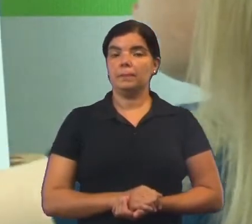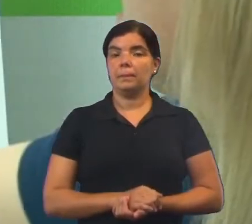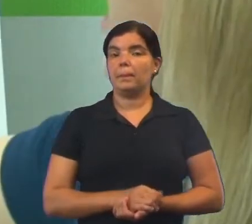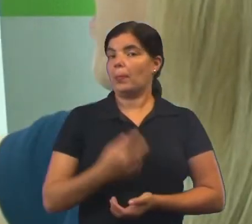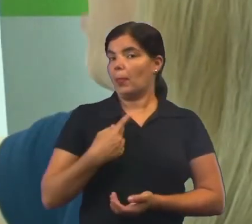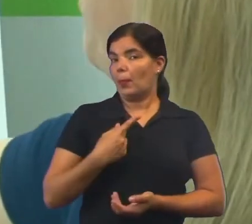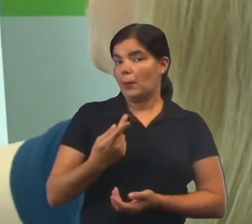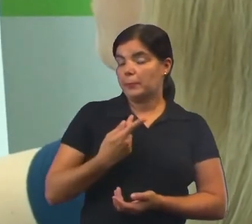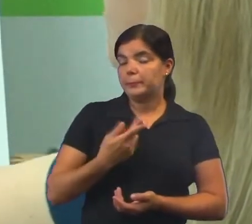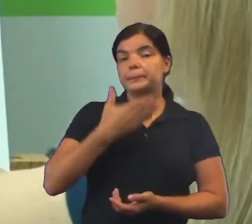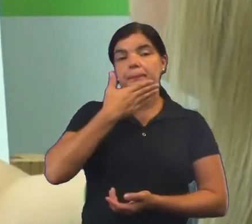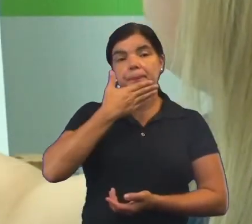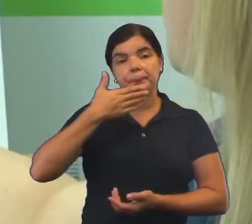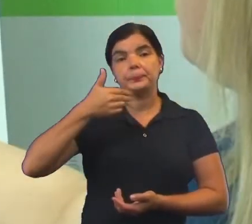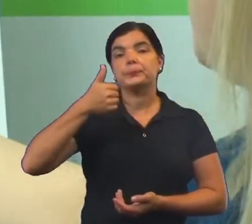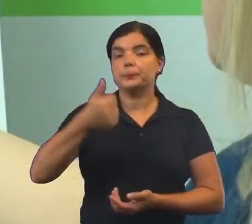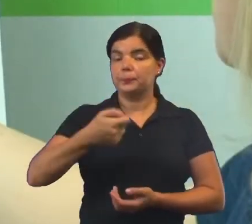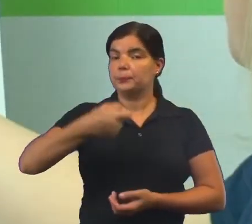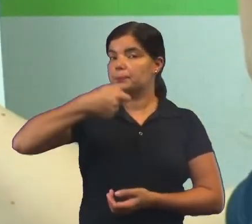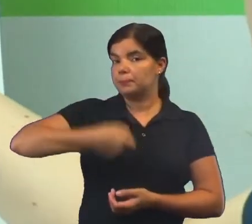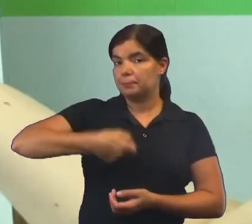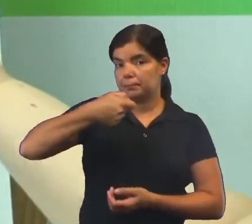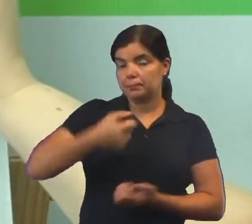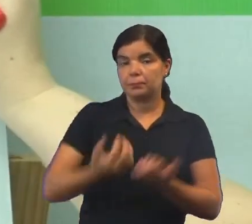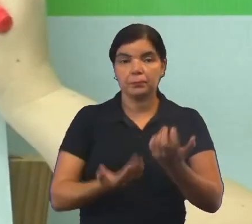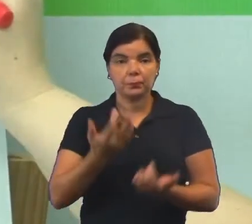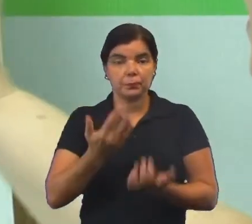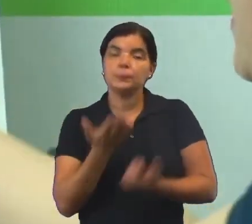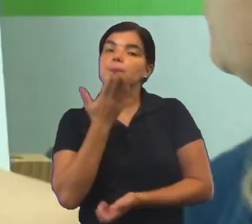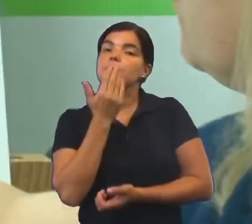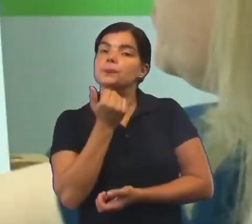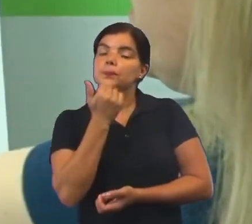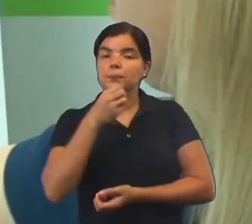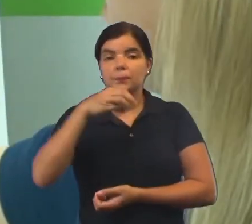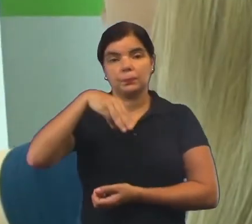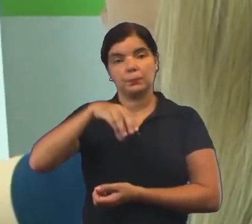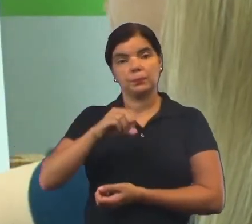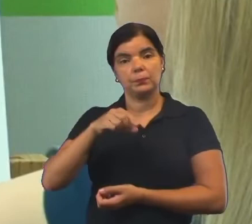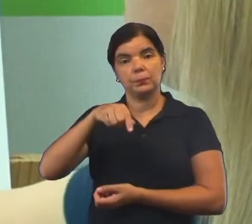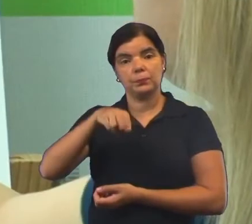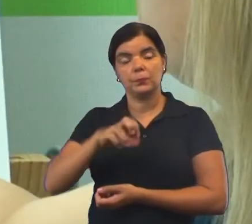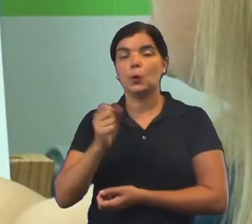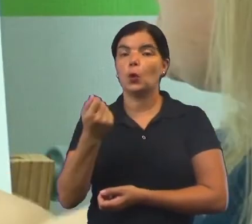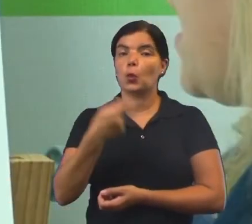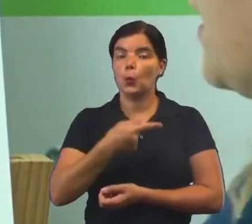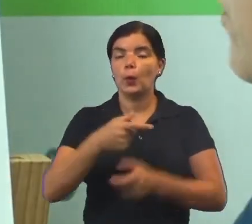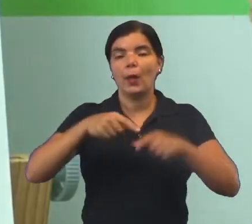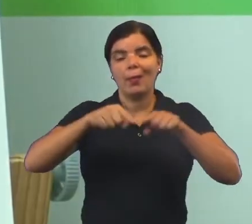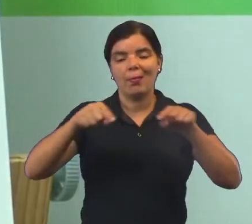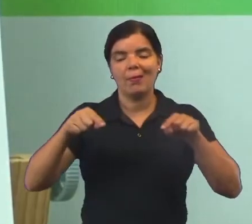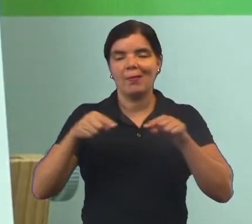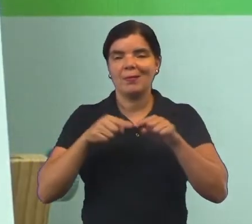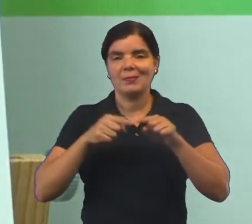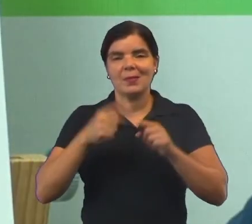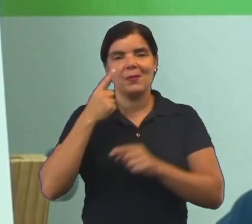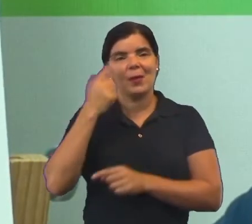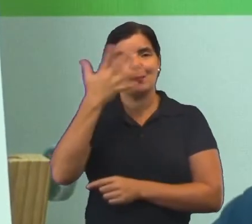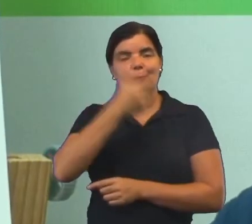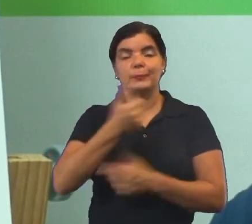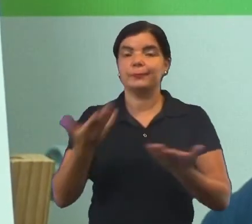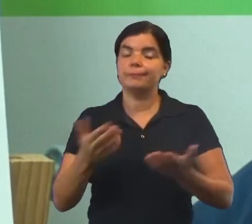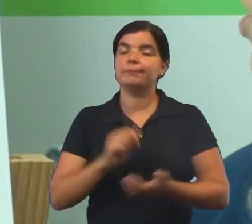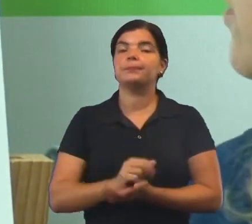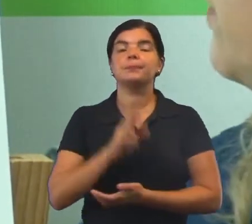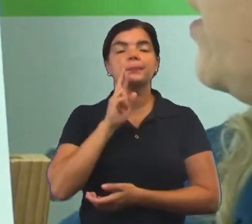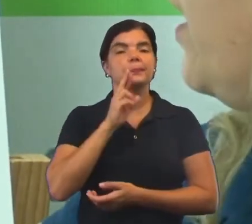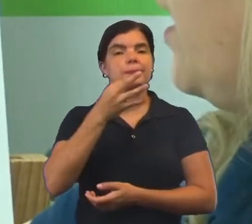entre nós, é preferível uma panela de barro fazer moqueca do que enfeitando uma sala. Logo, a